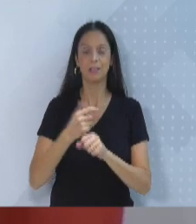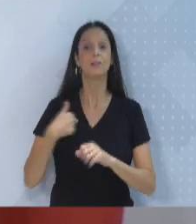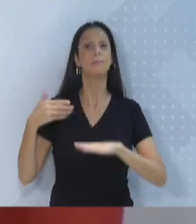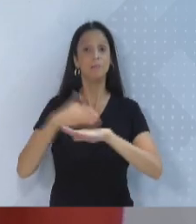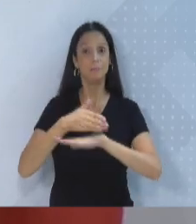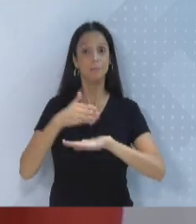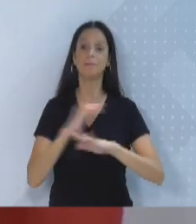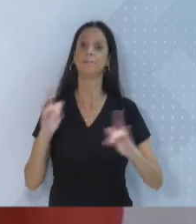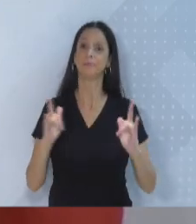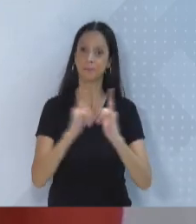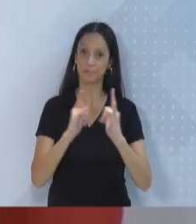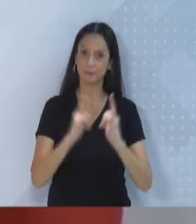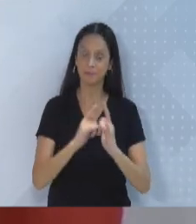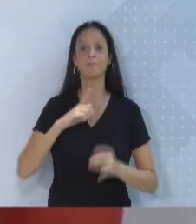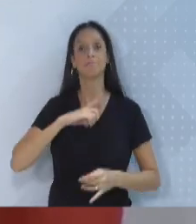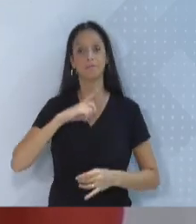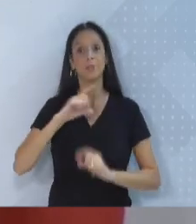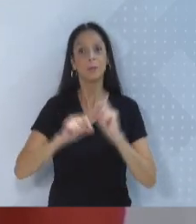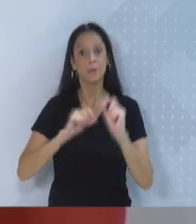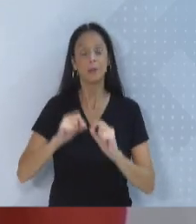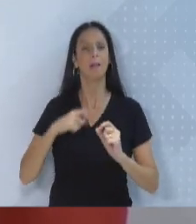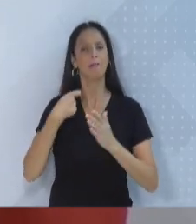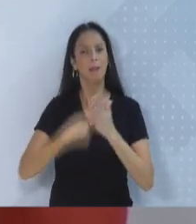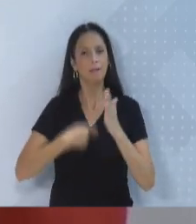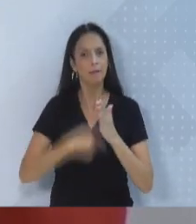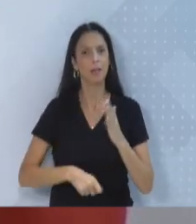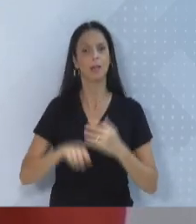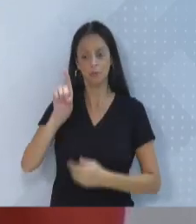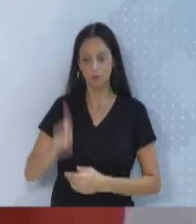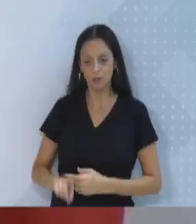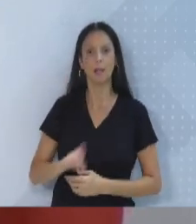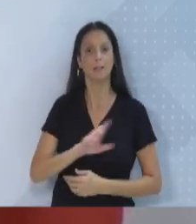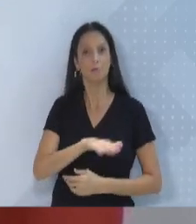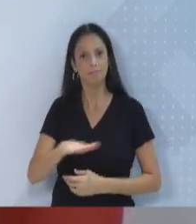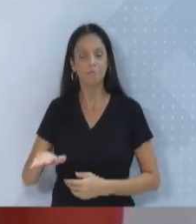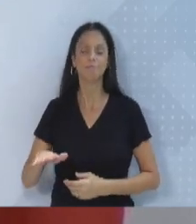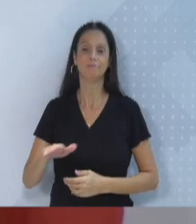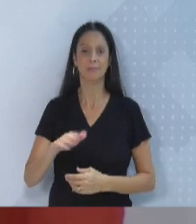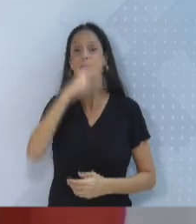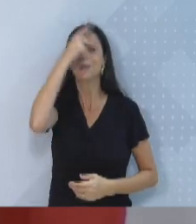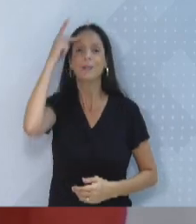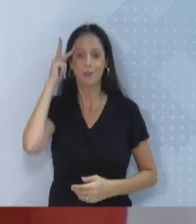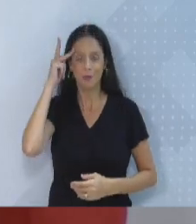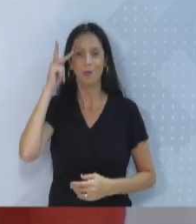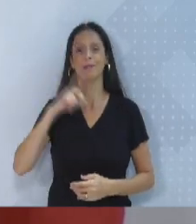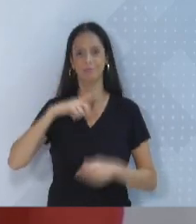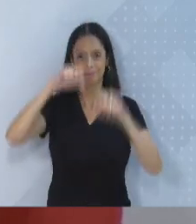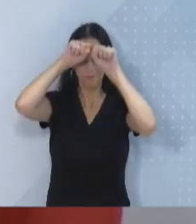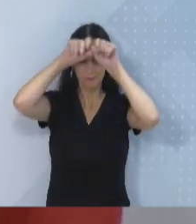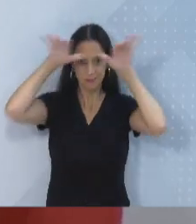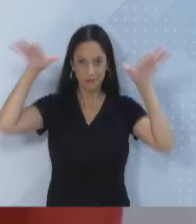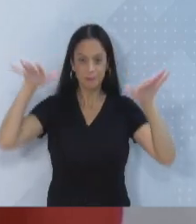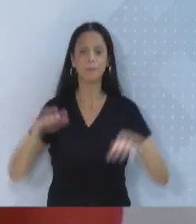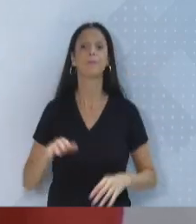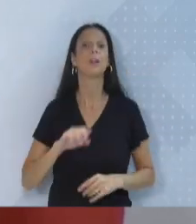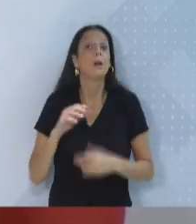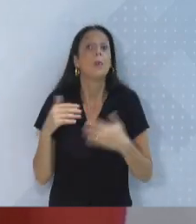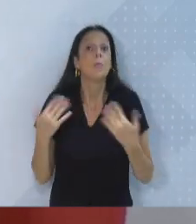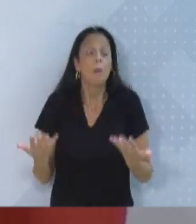organização neurodiversa pelo direito dos autistas, uma entidade de caráter social que visa a defesa